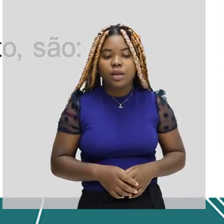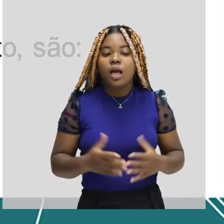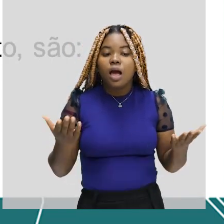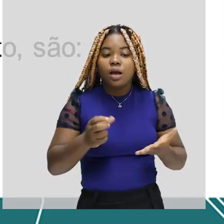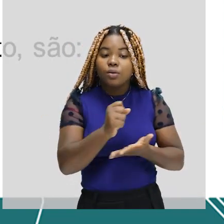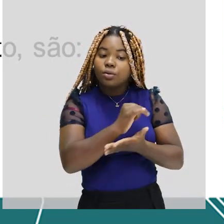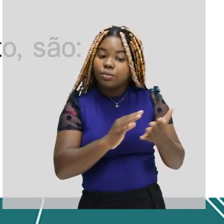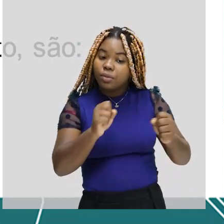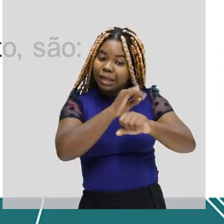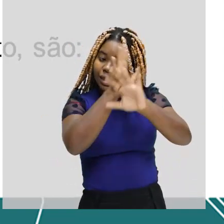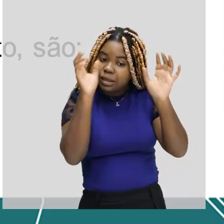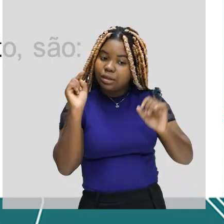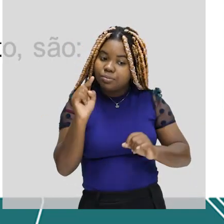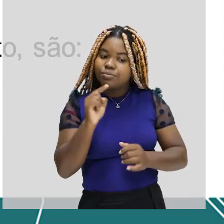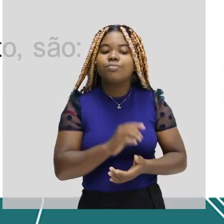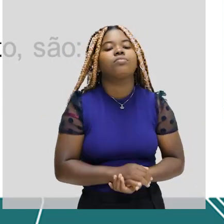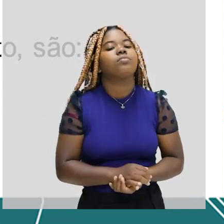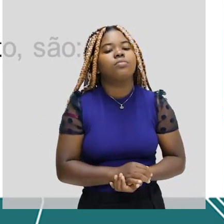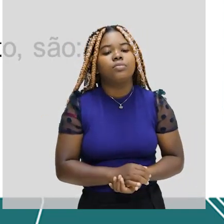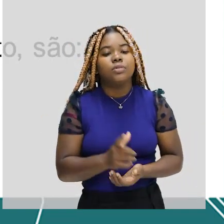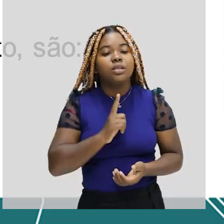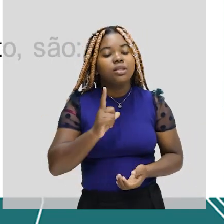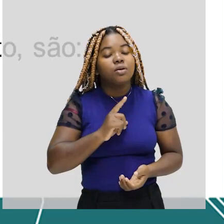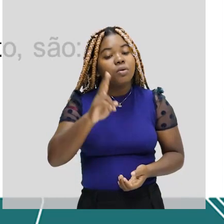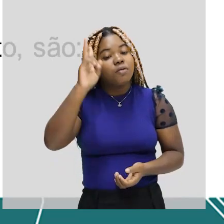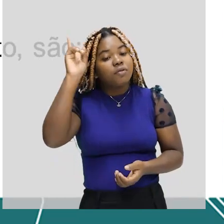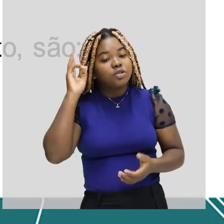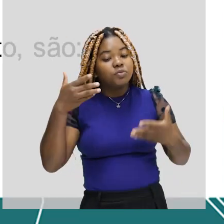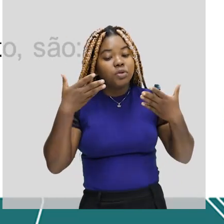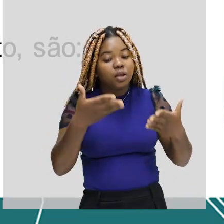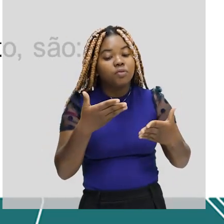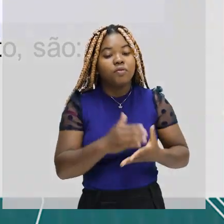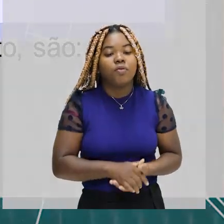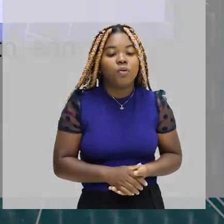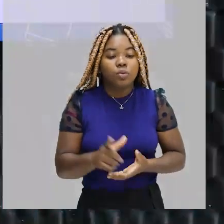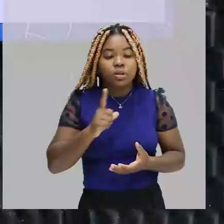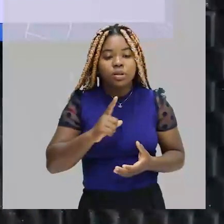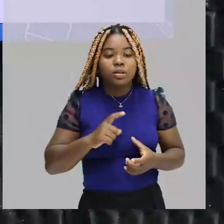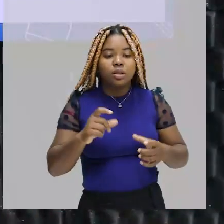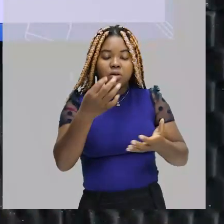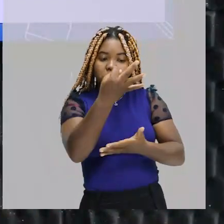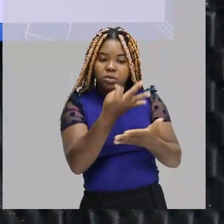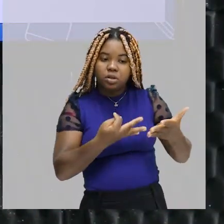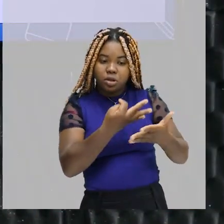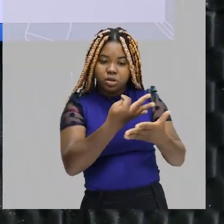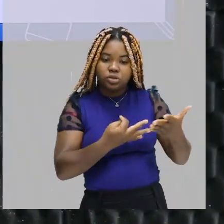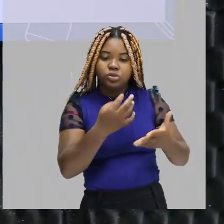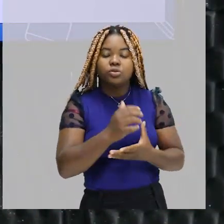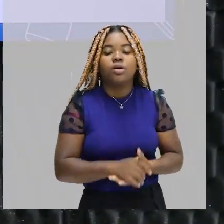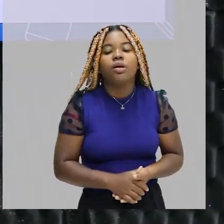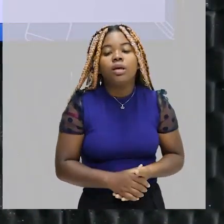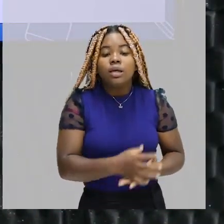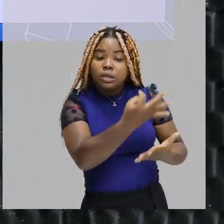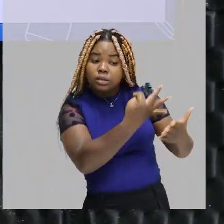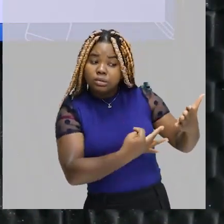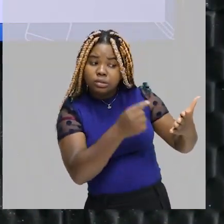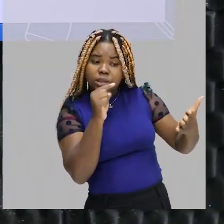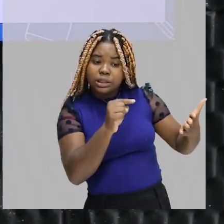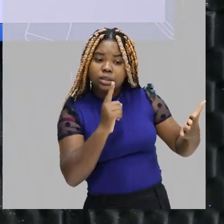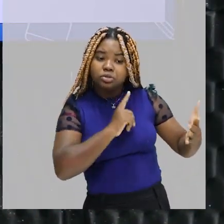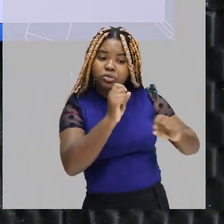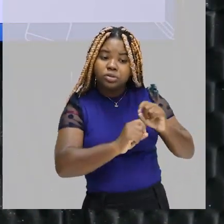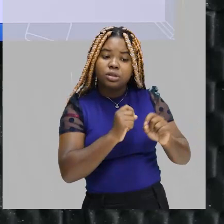exercício agora. Aqui é um exercício de vestibular. Eu tenho um fragmento textual e, a partir desse fragmento,